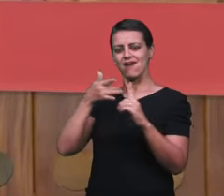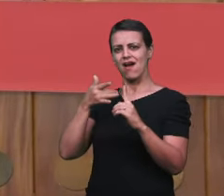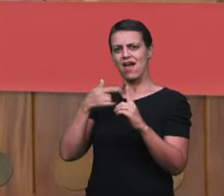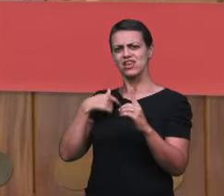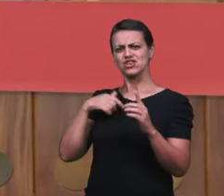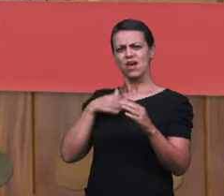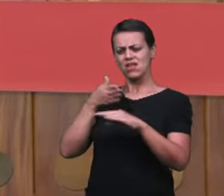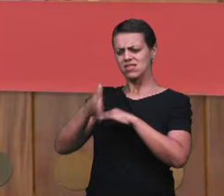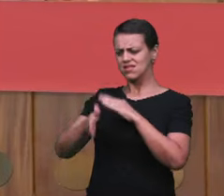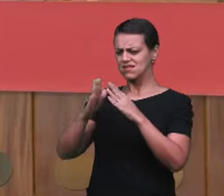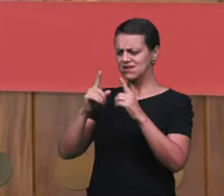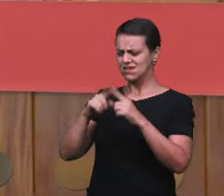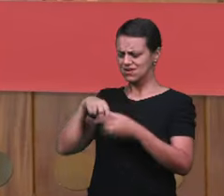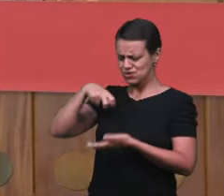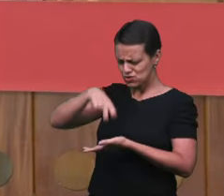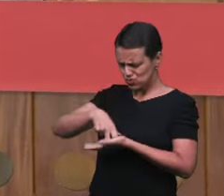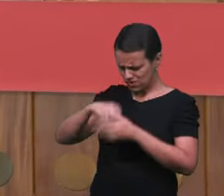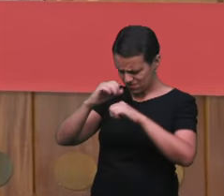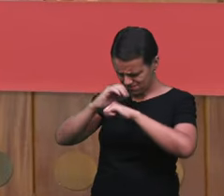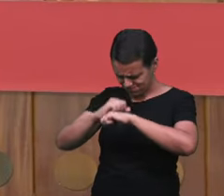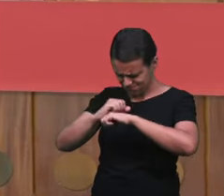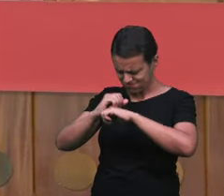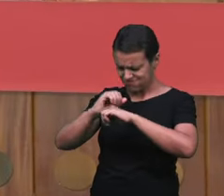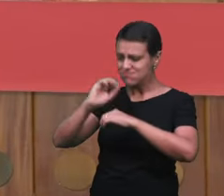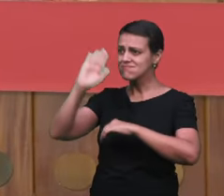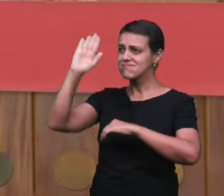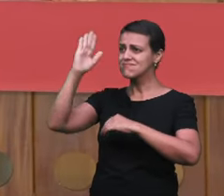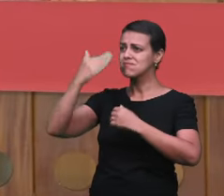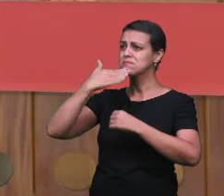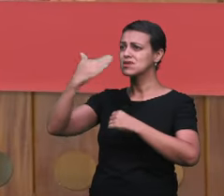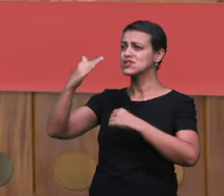no banco e pedindo que orassem por ele, porque ele estava